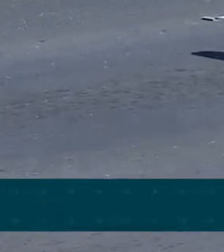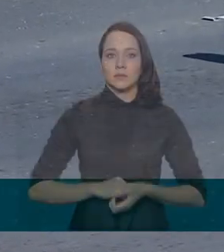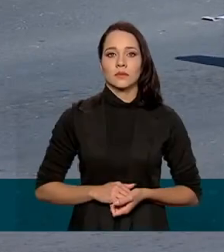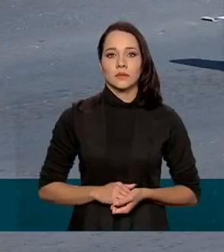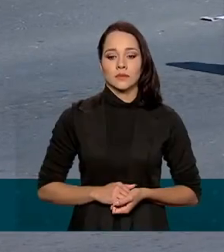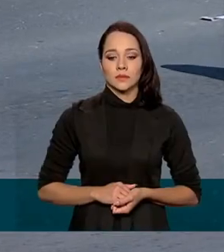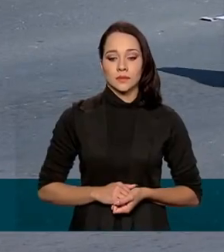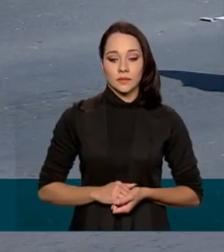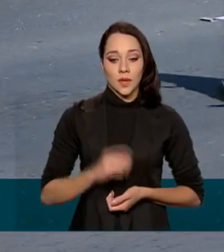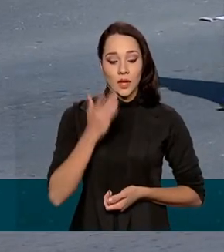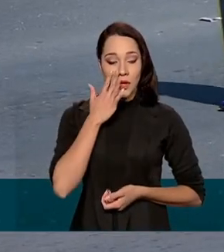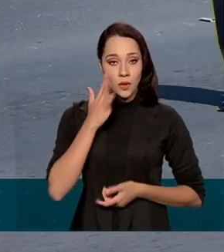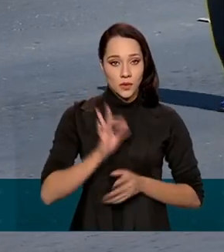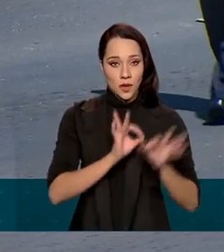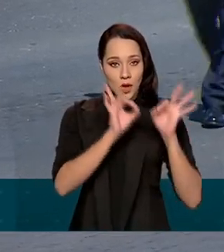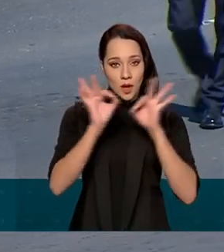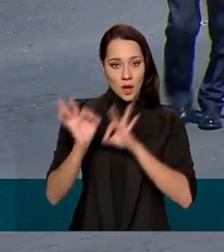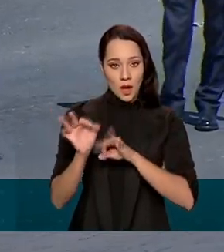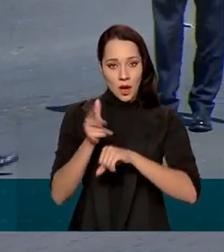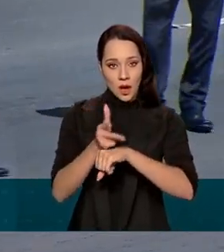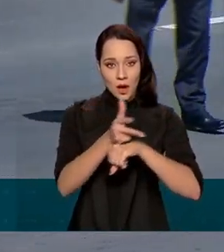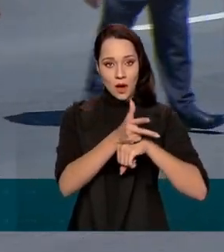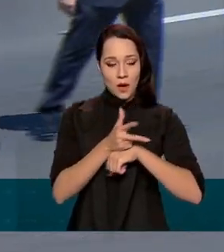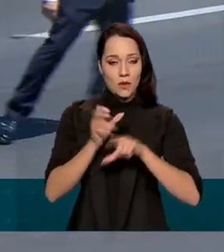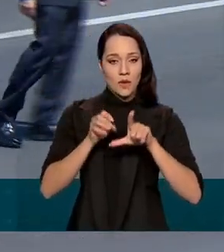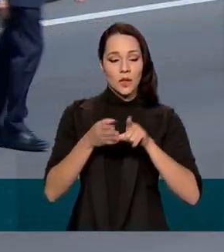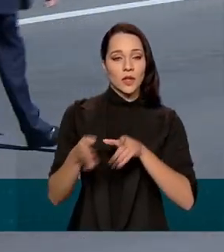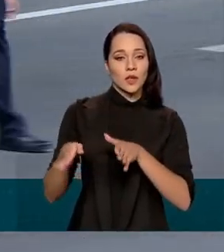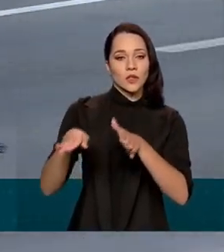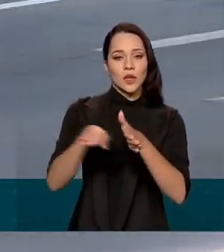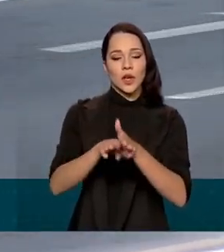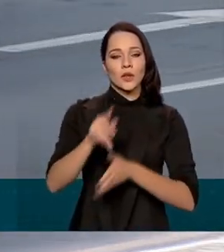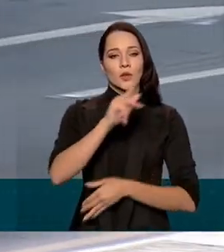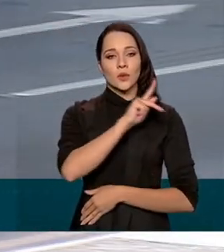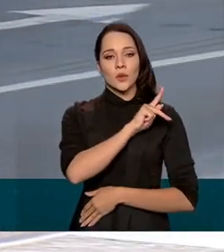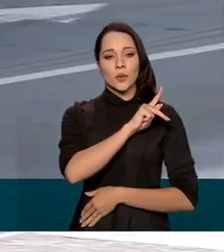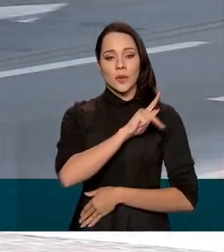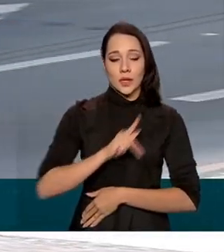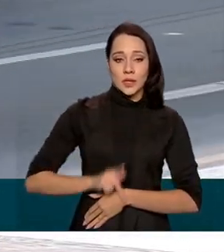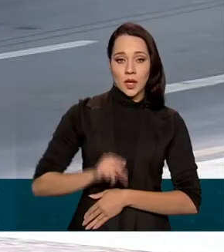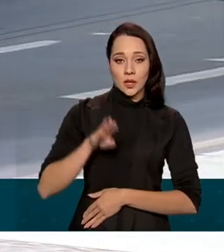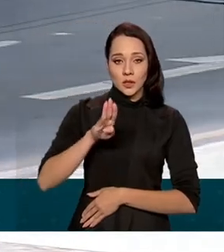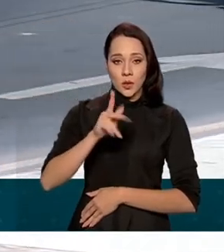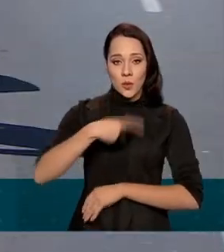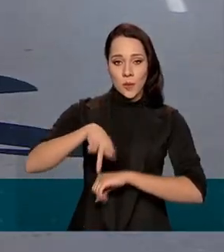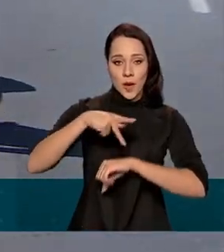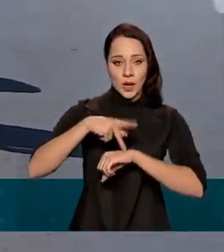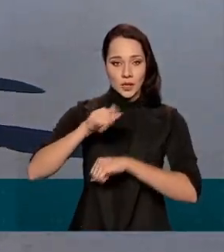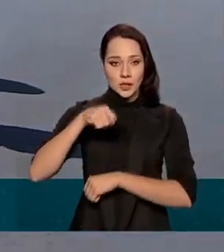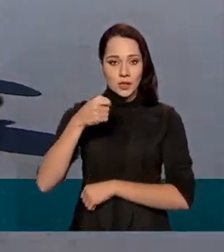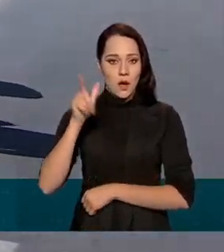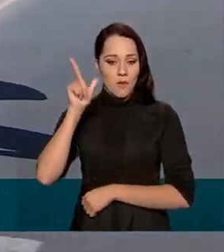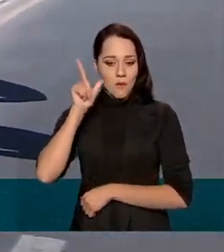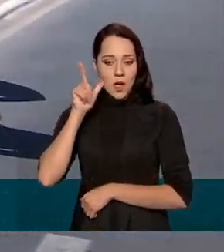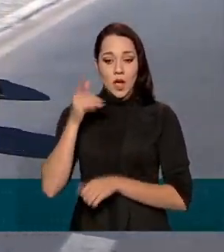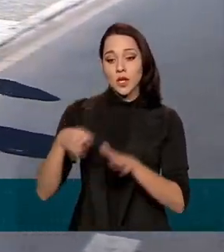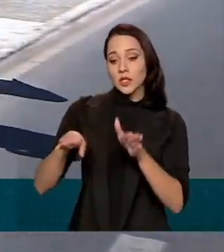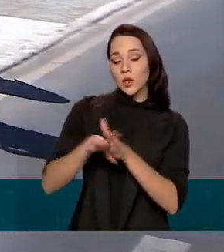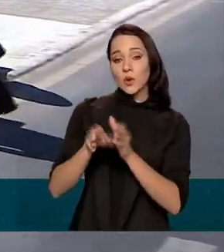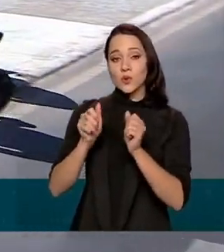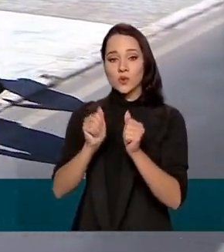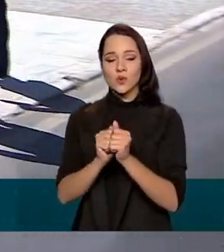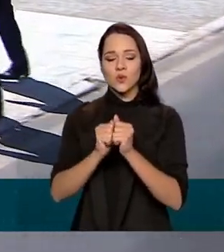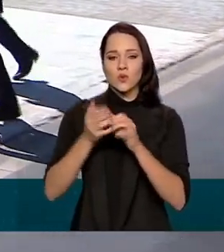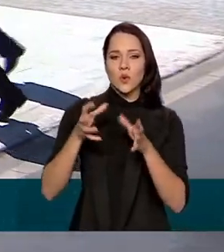Portanto, estamos aí com imagens ao vivo da chegada do presidente da Guiné-Bissau ao Brasil. Lembrando que ele chegou escoltado